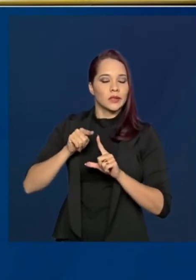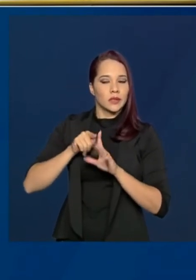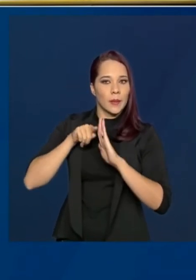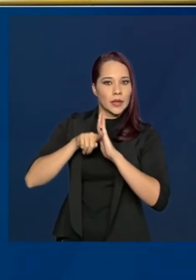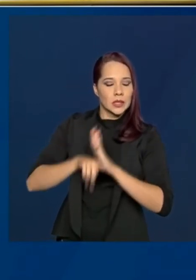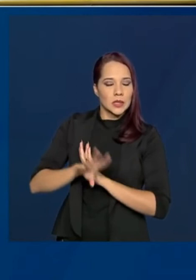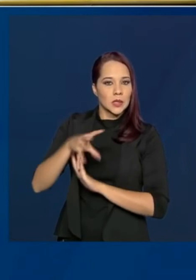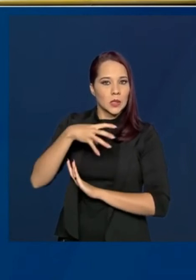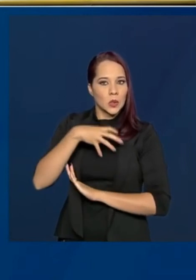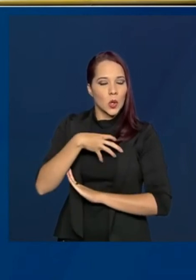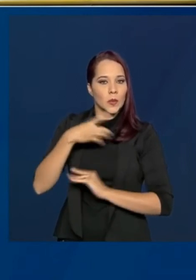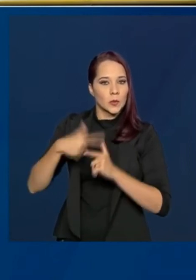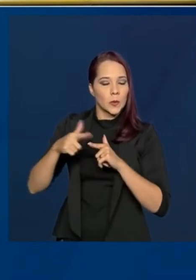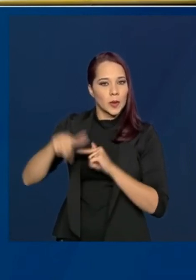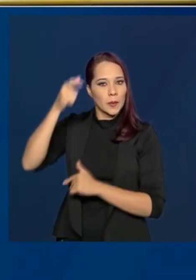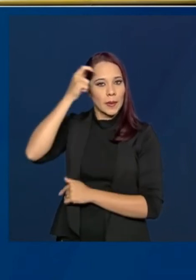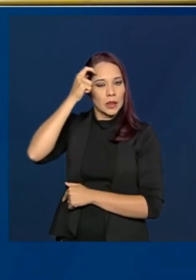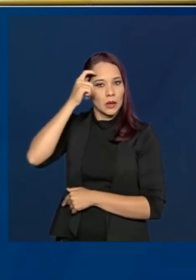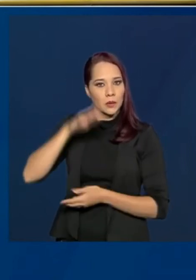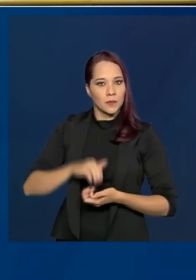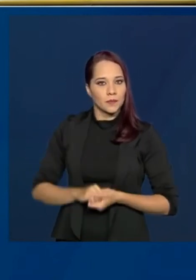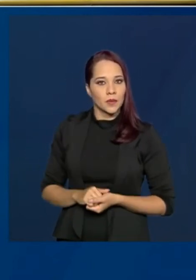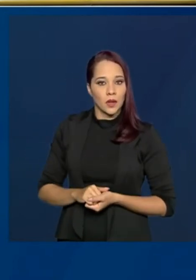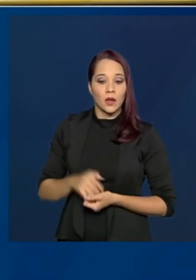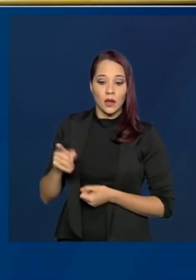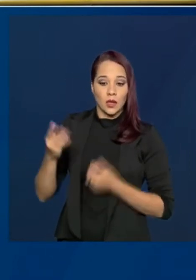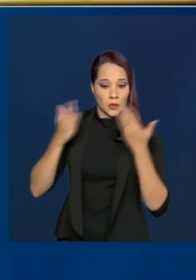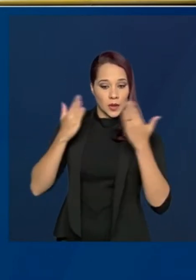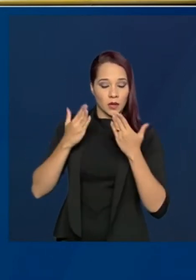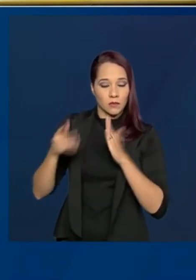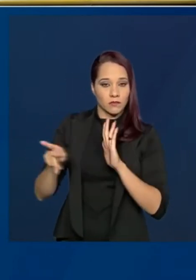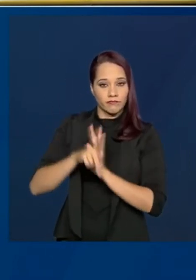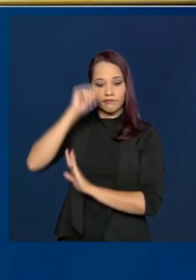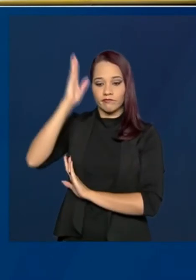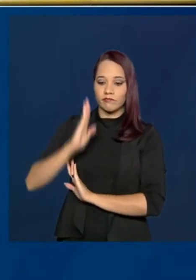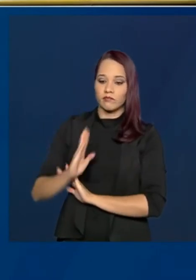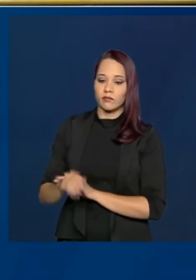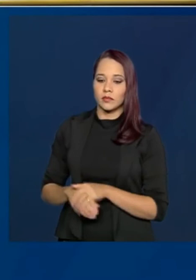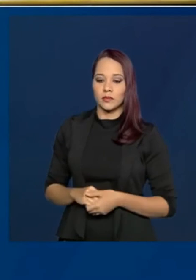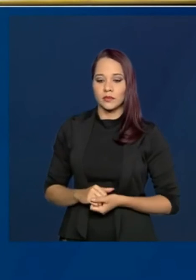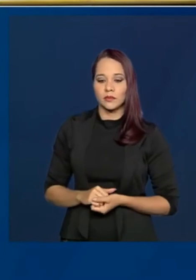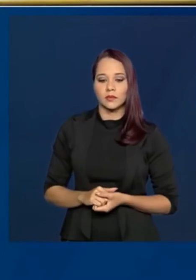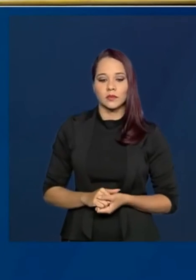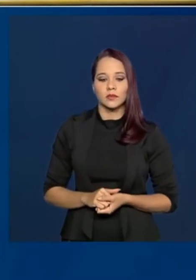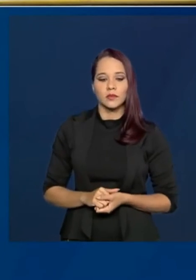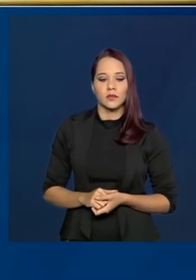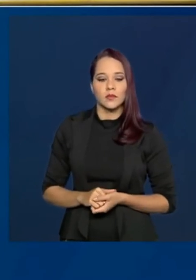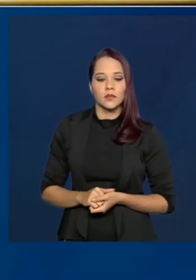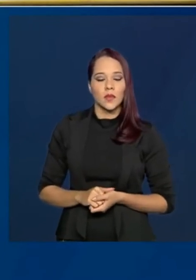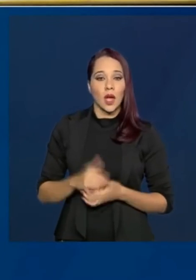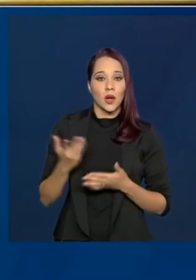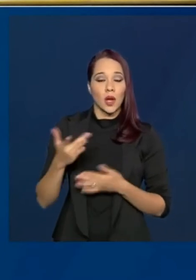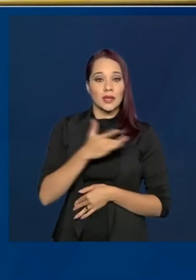de sintomas para os parâmetros populacionais brasileiros. Pode passar. Em relação à